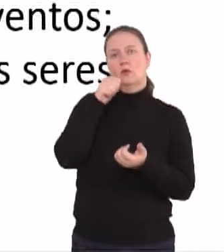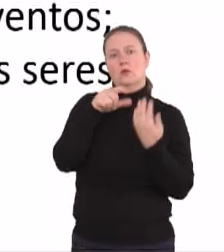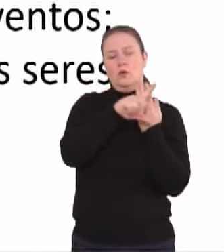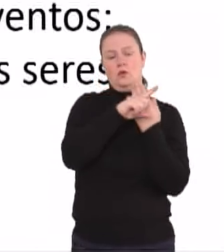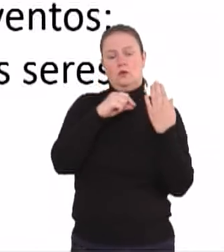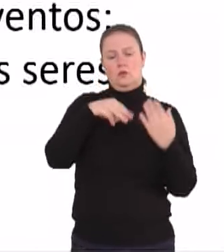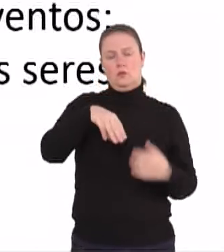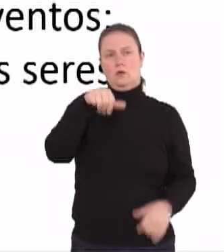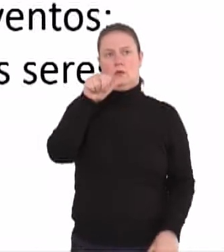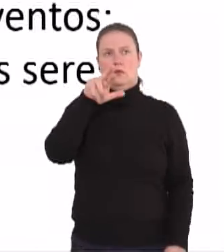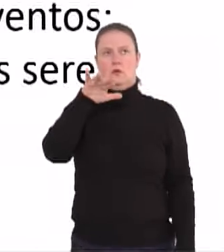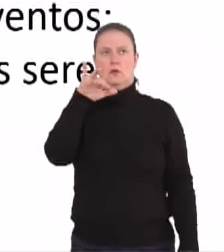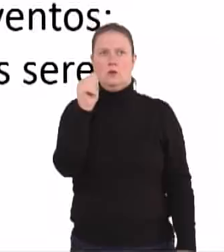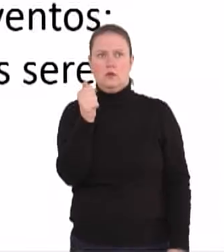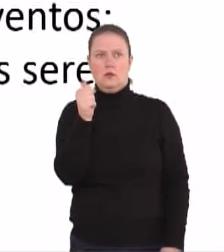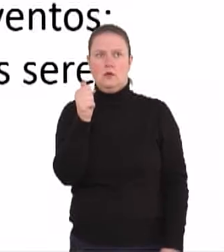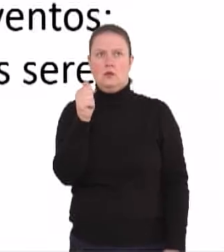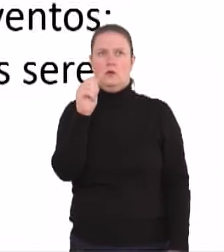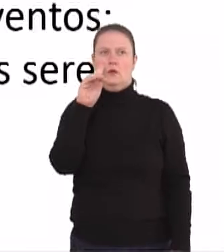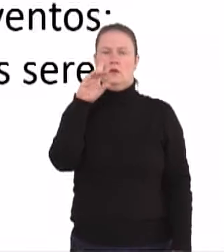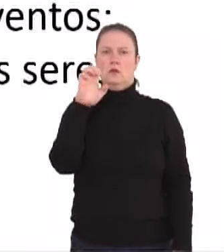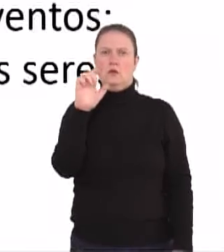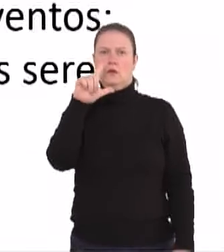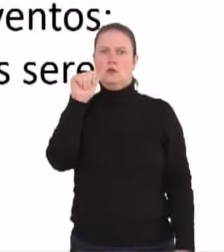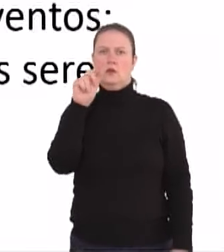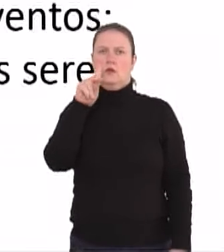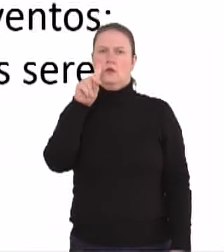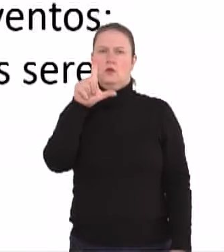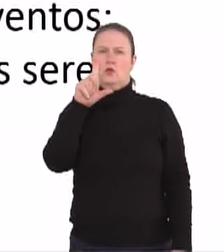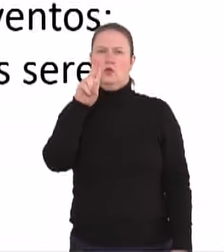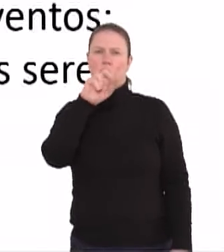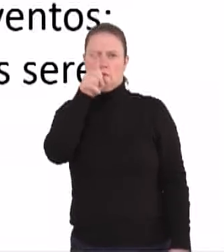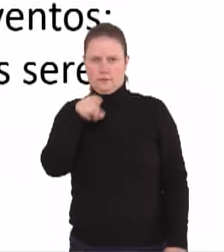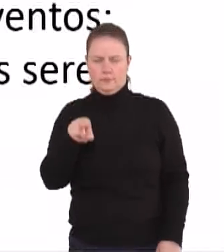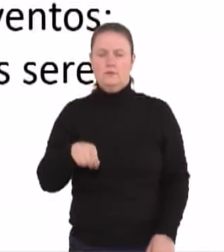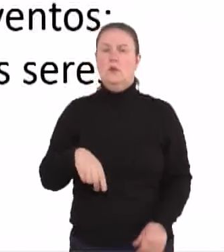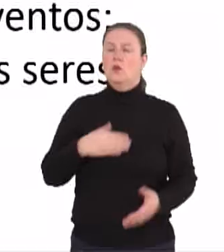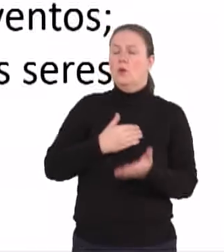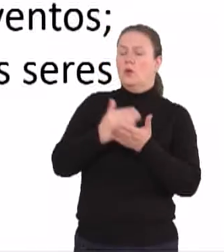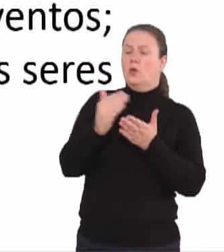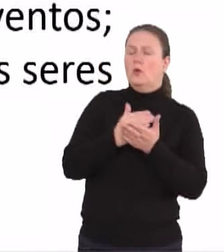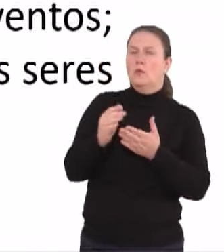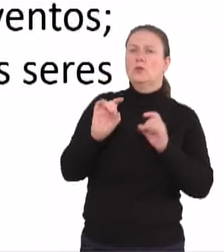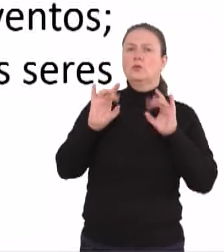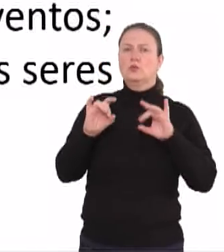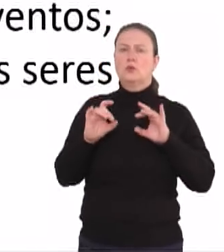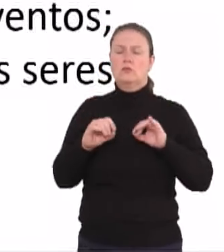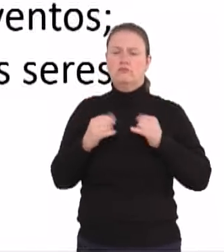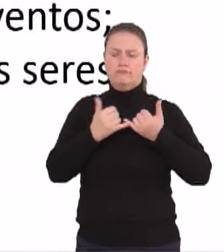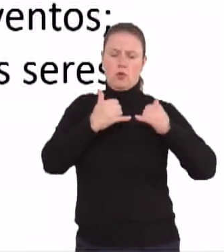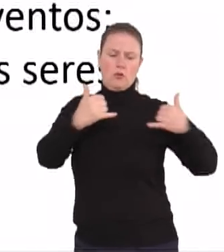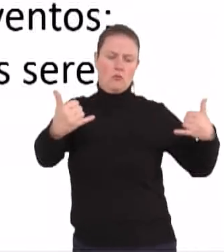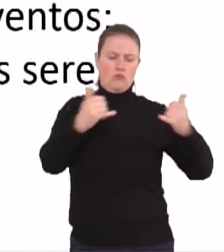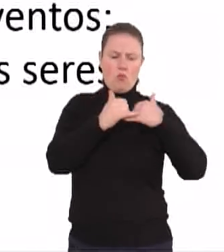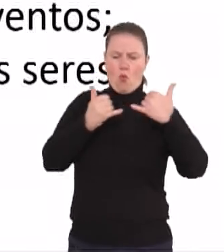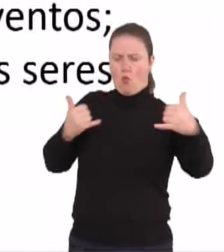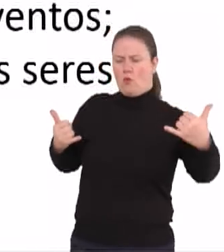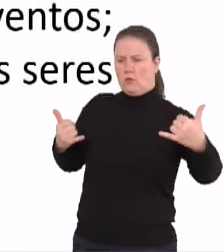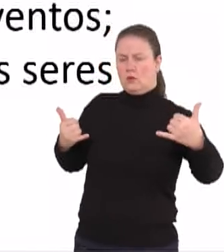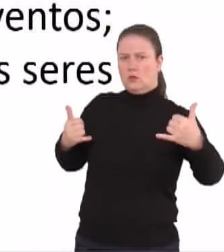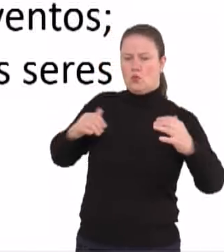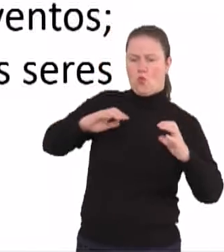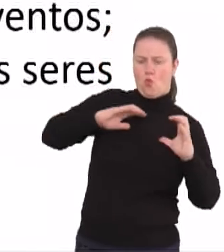Luz. No início, havia só Core, a energia, vagando na escuridão do